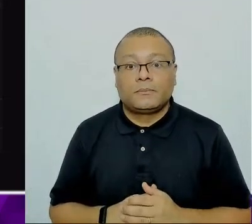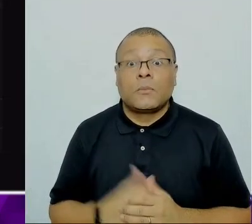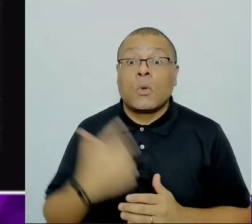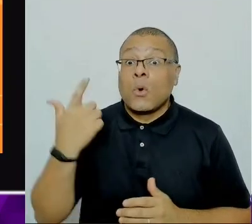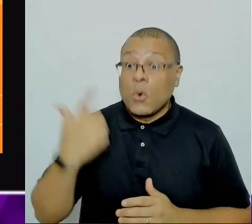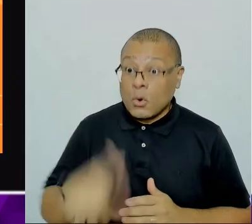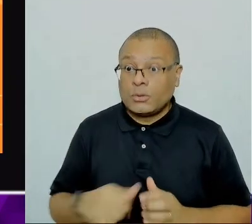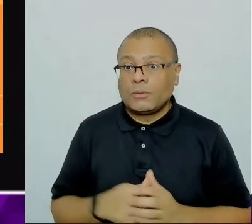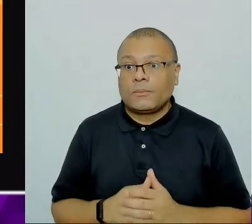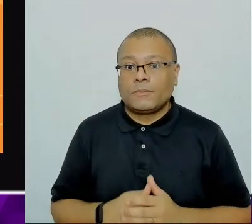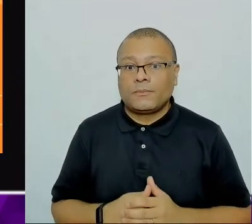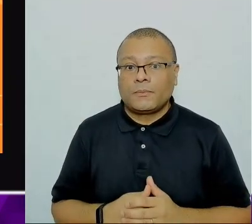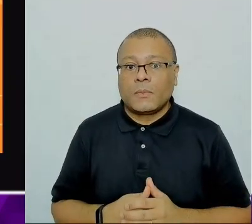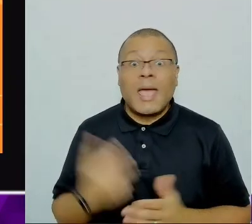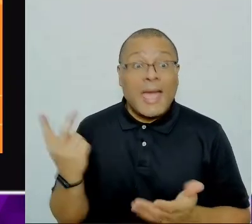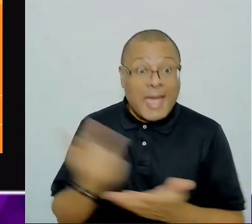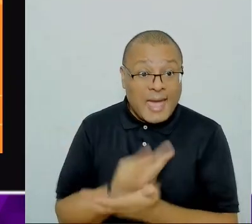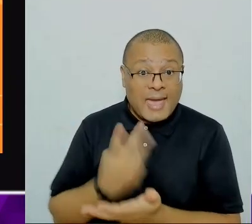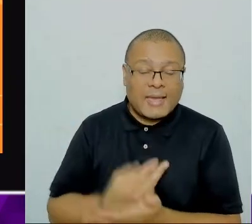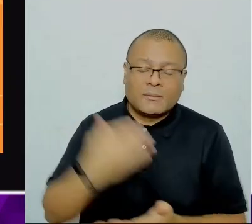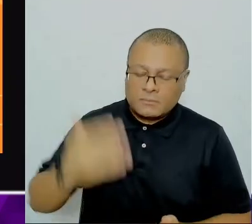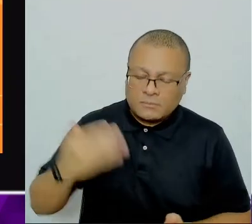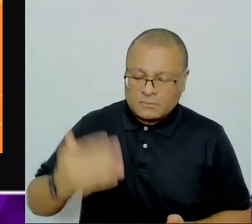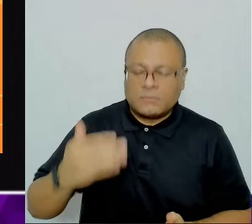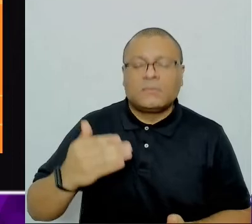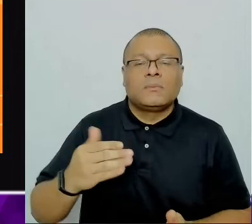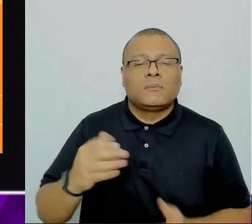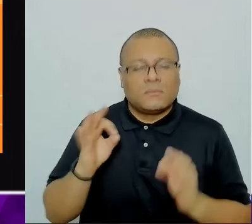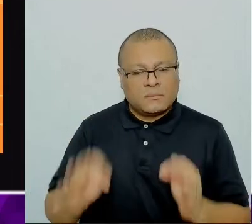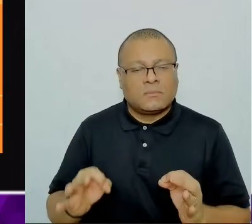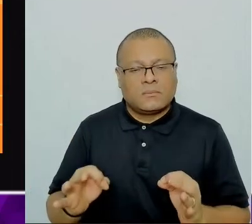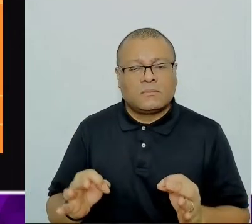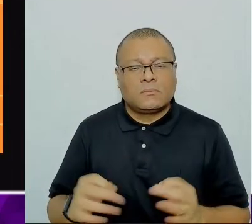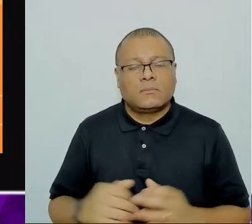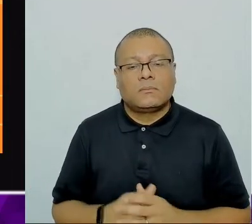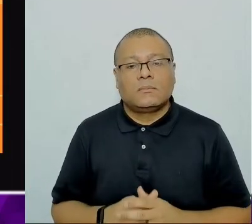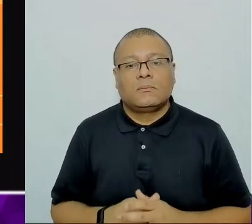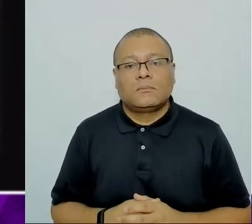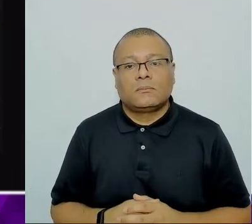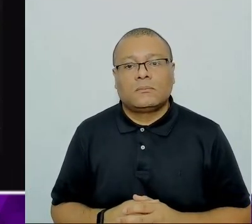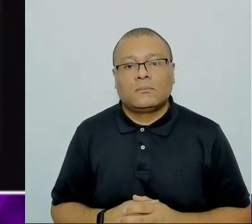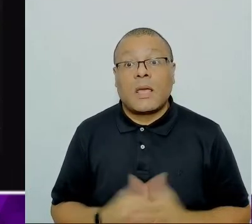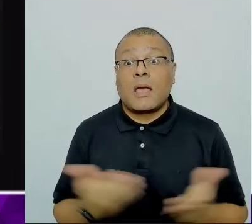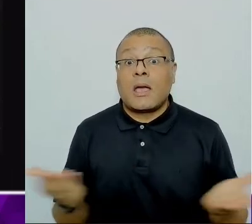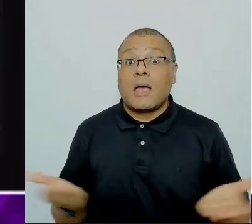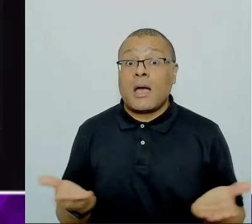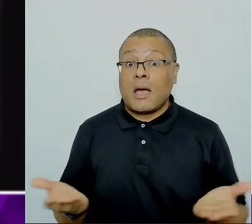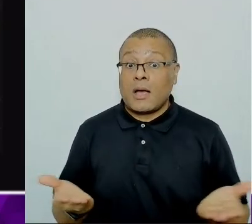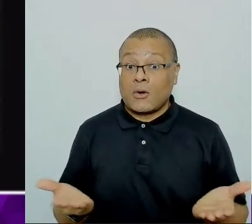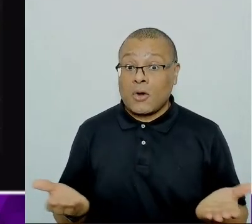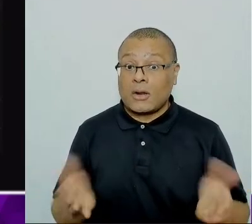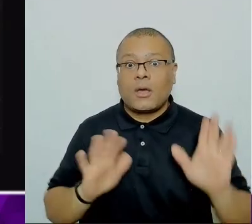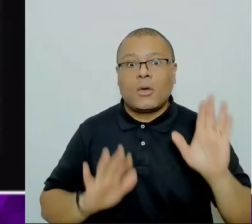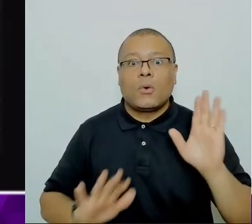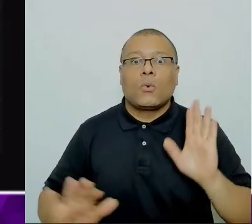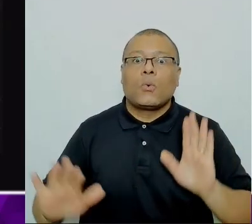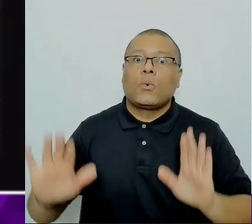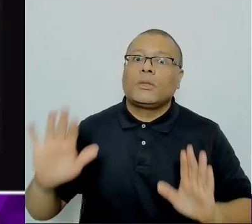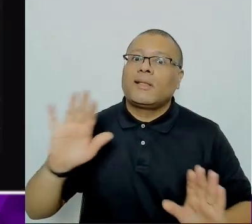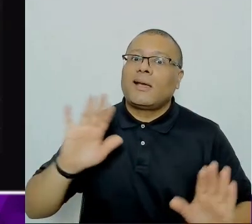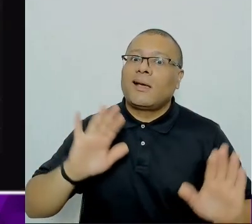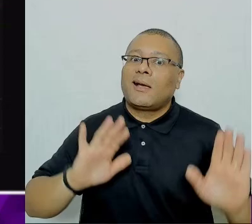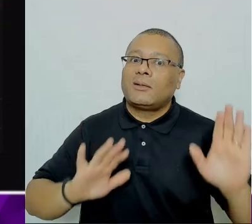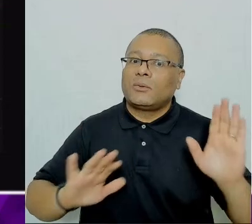né, erre com frequência para acertar mais cedo. É isso que precisa trazer. Agora, né, toma cuidado. Não estou falando,